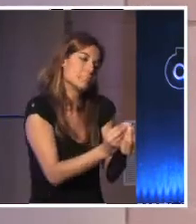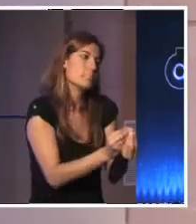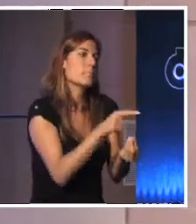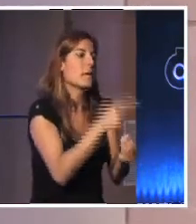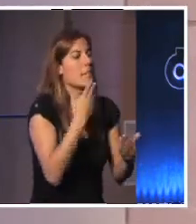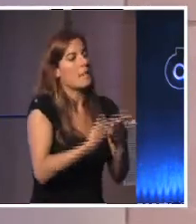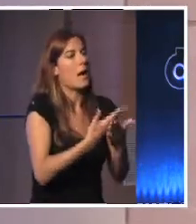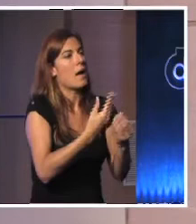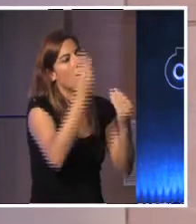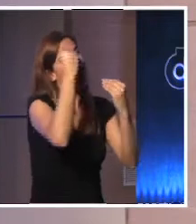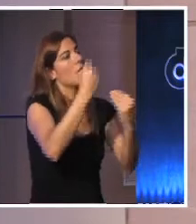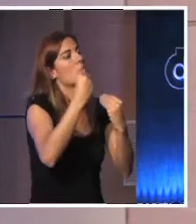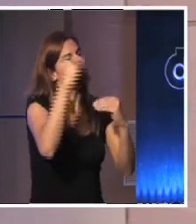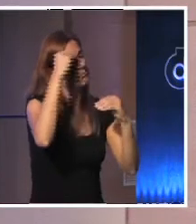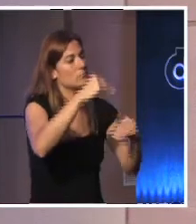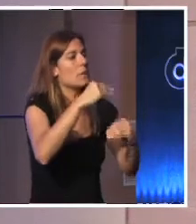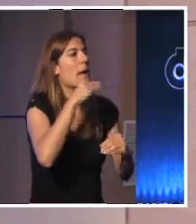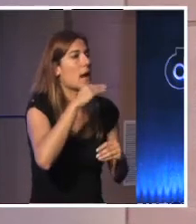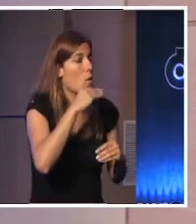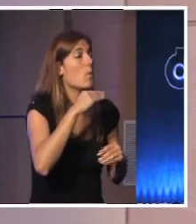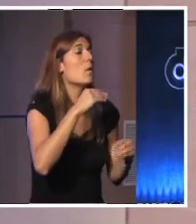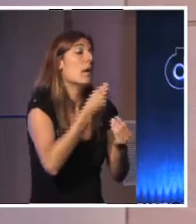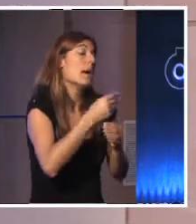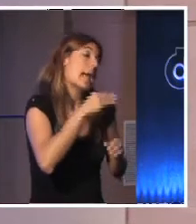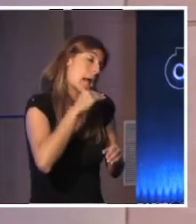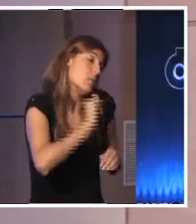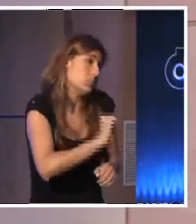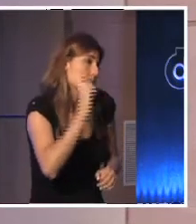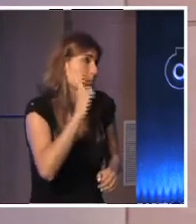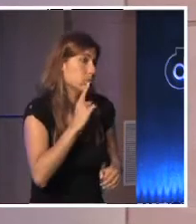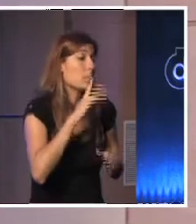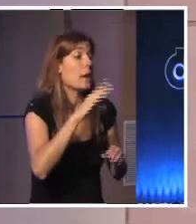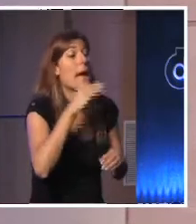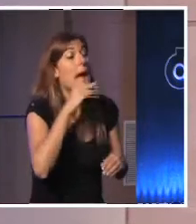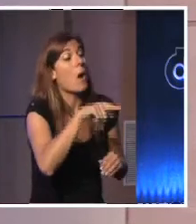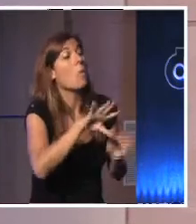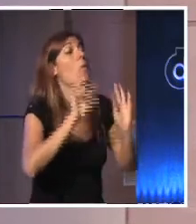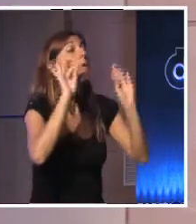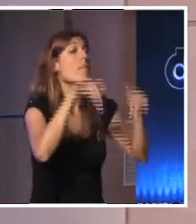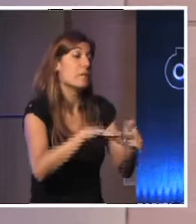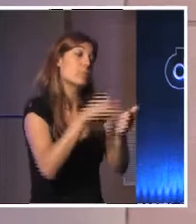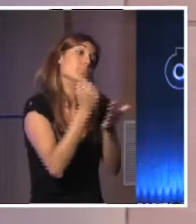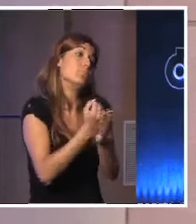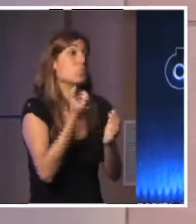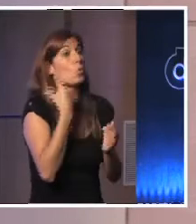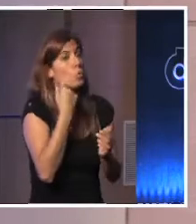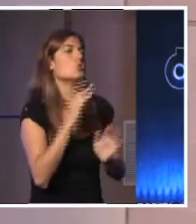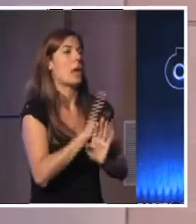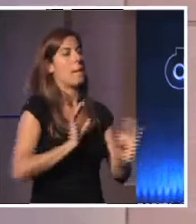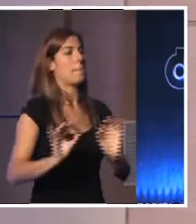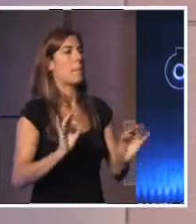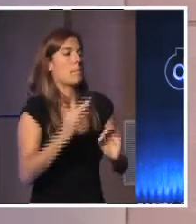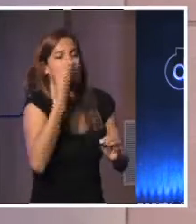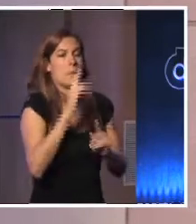uma formação de treinadores de cães para surdos. E os cães que saem no final do curso saem preparados. Imaginem que é um curso